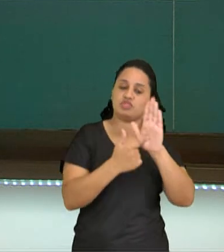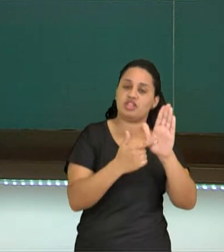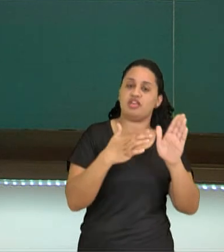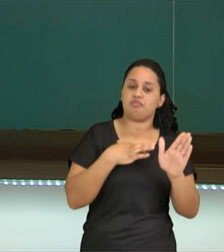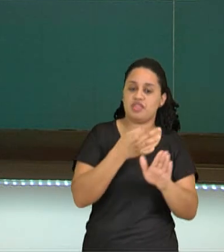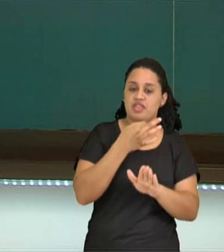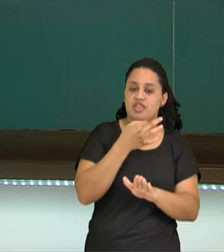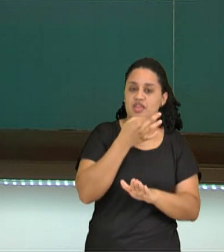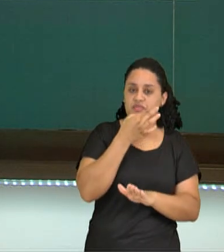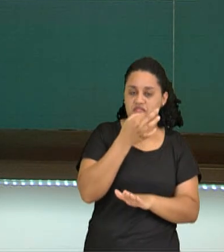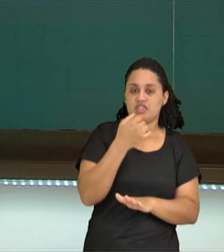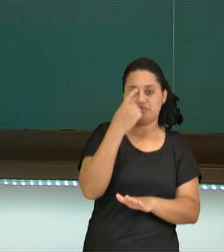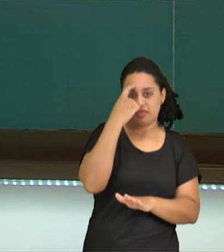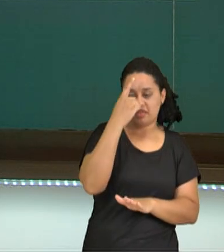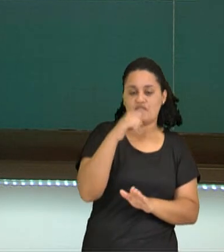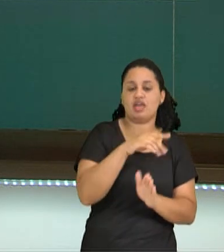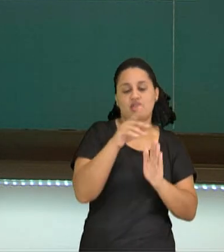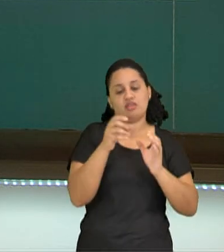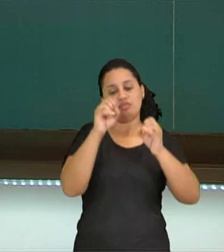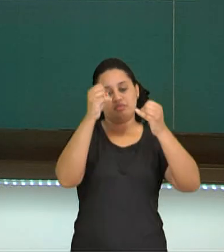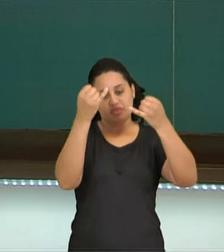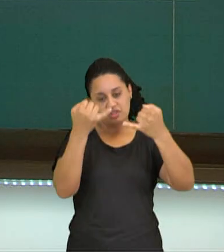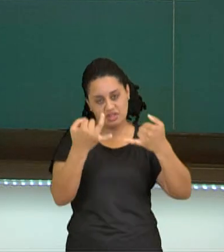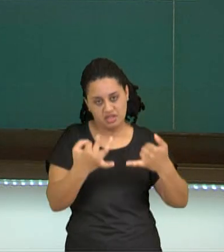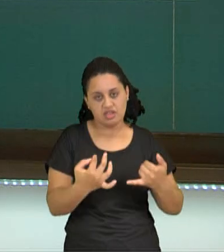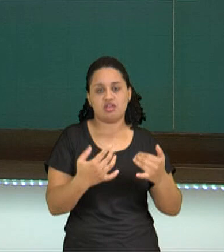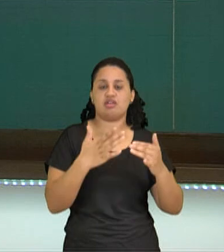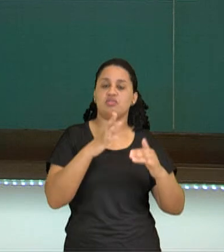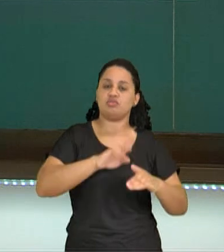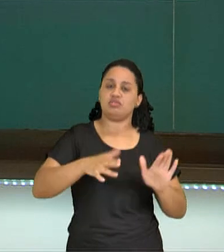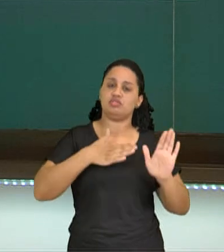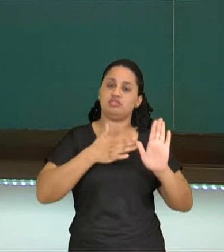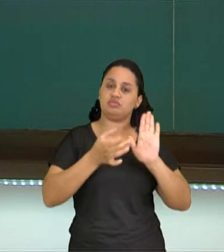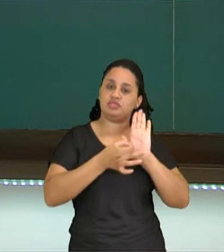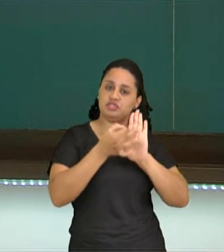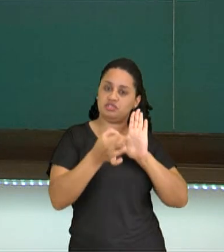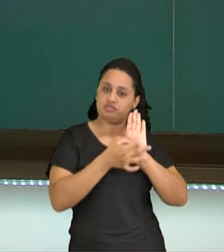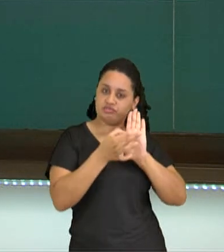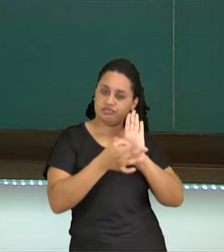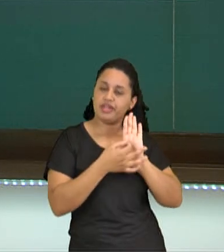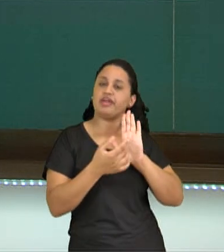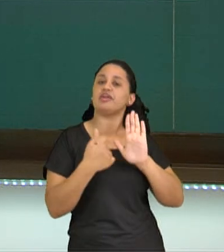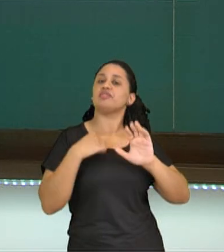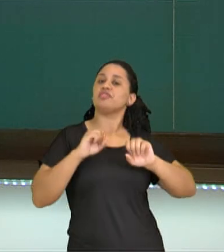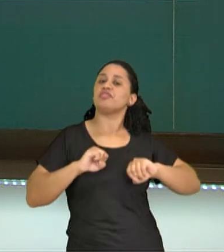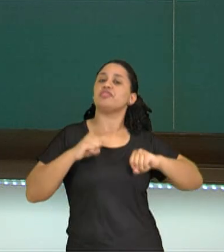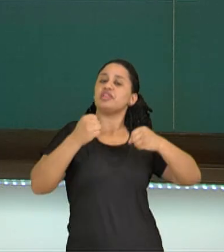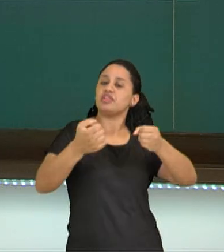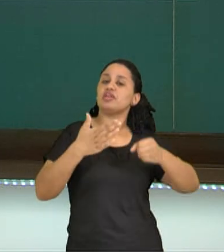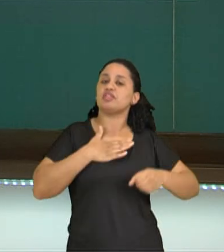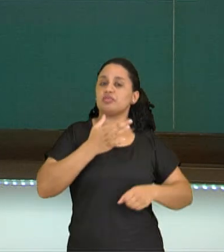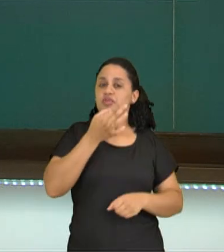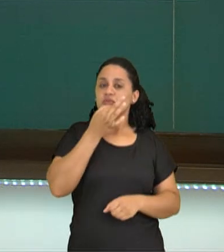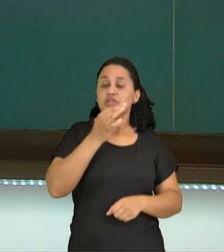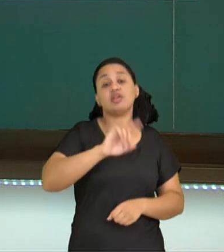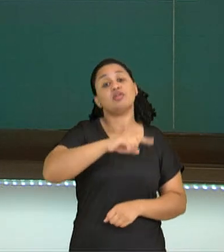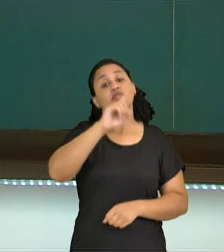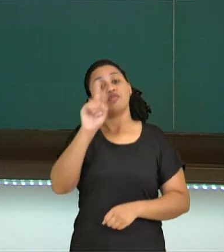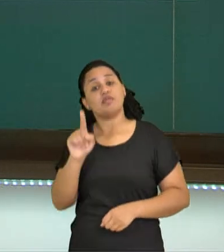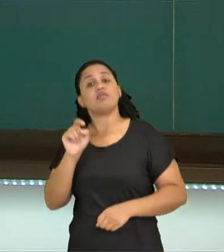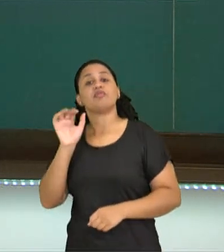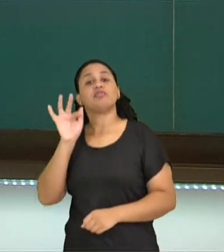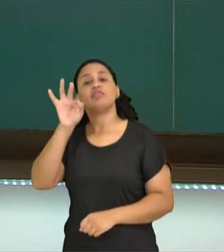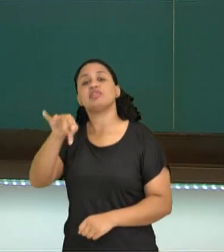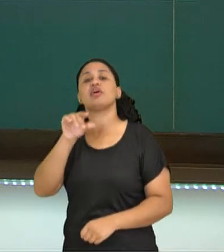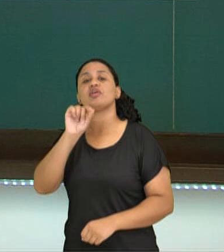minha opinião, justifiquei com os meus argumentos, né, defendendo a opinião, por que eu tenho essa opinião, e